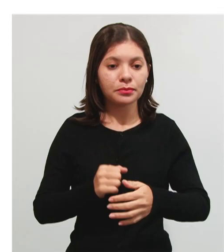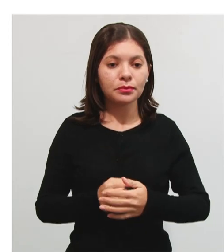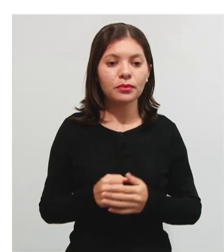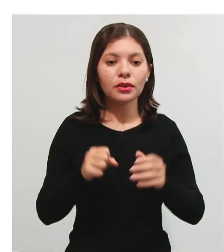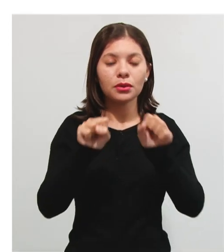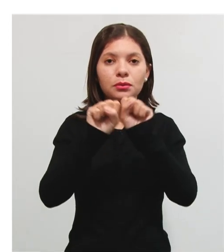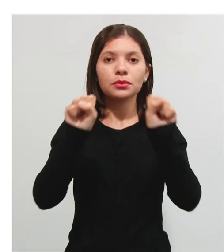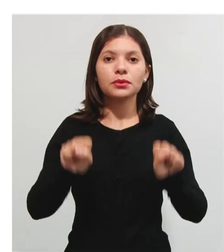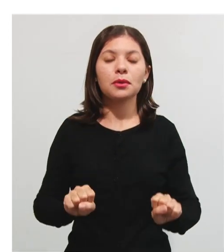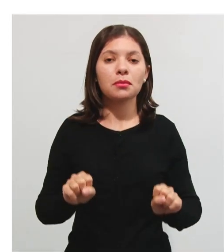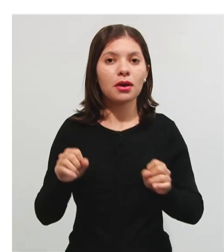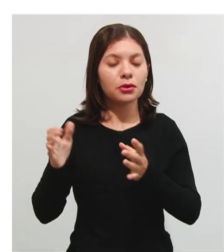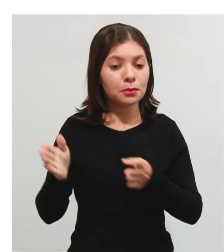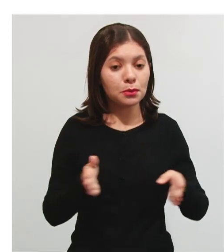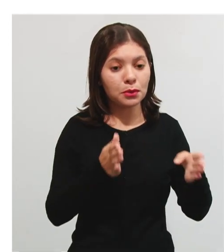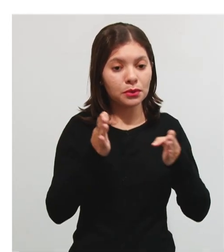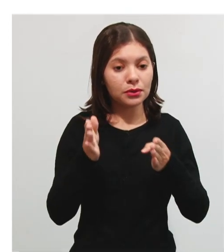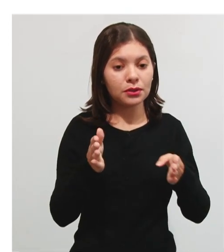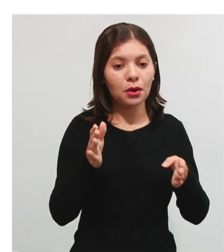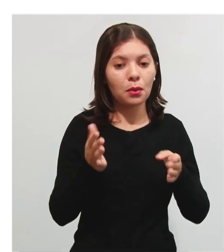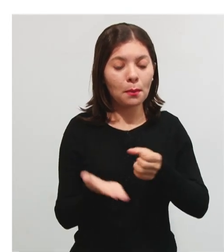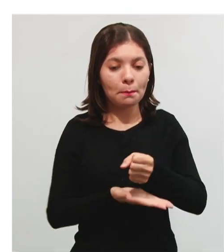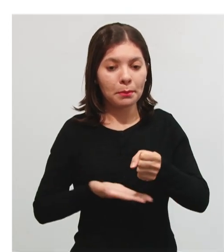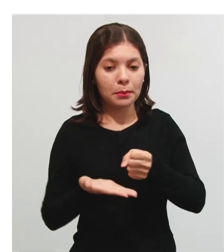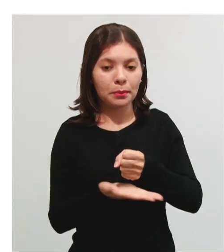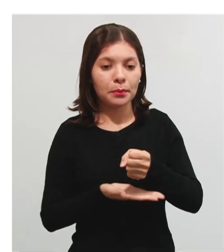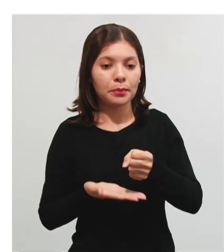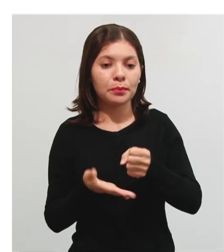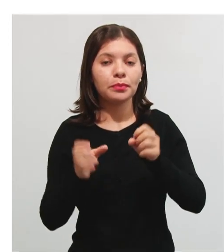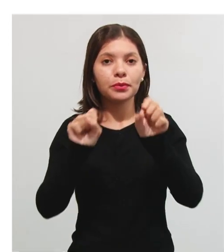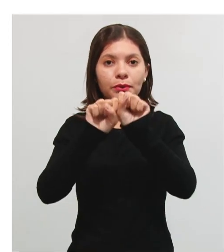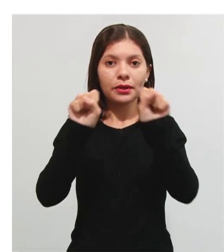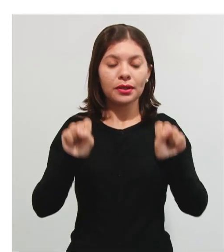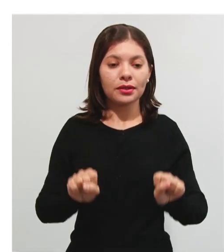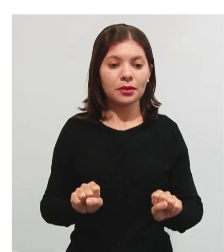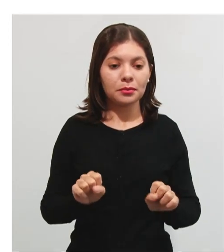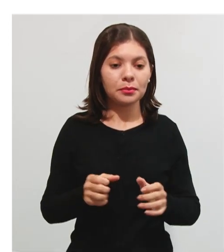sistemas de produção, com as noções básicas e os principais sistemas,